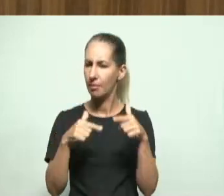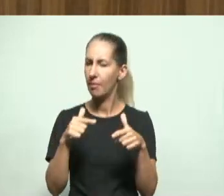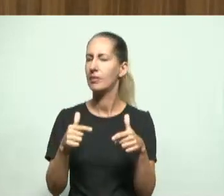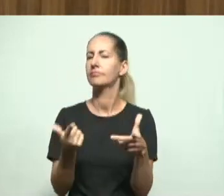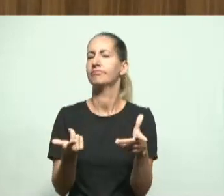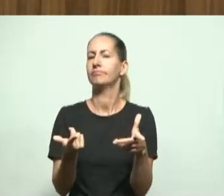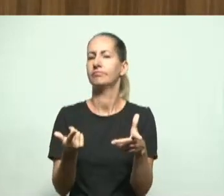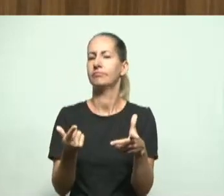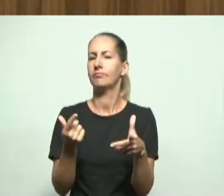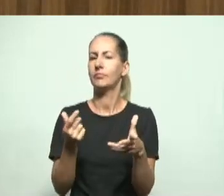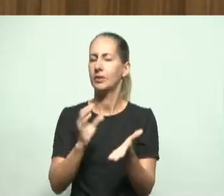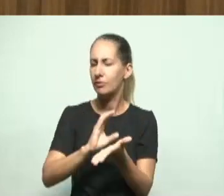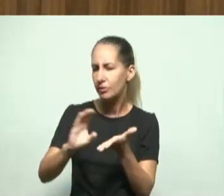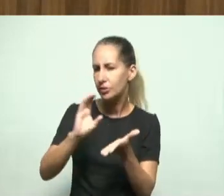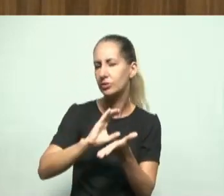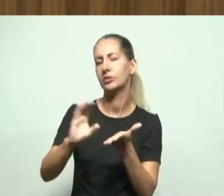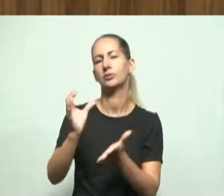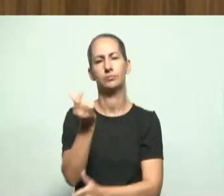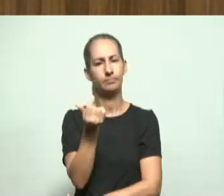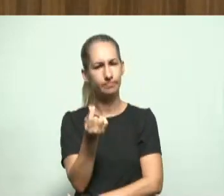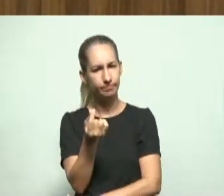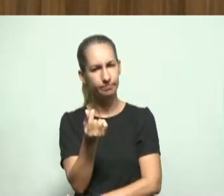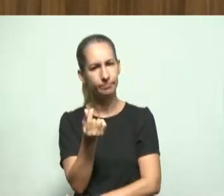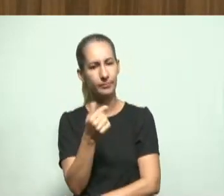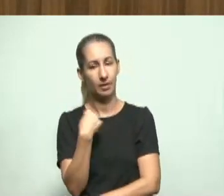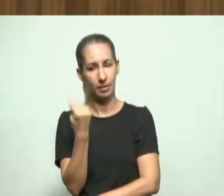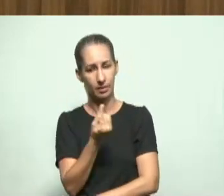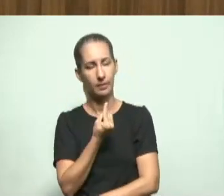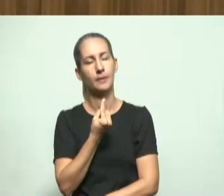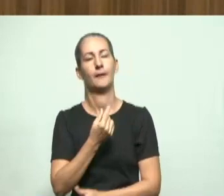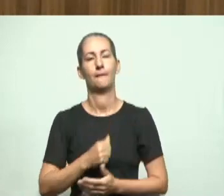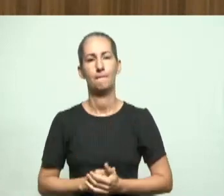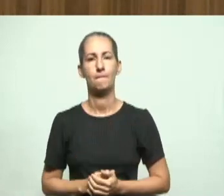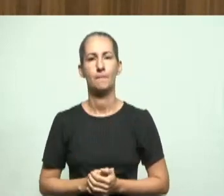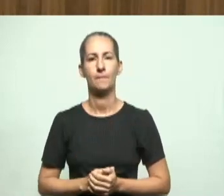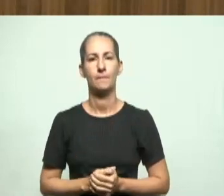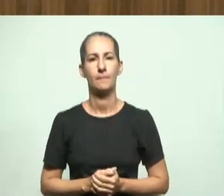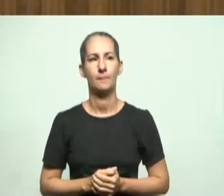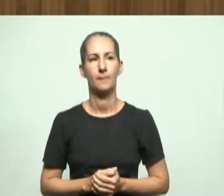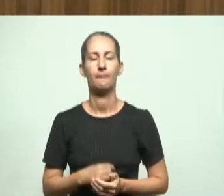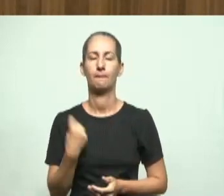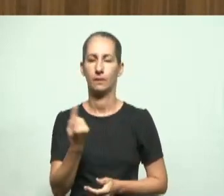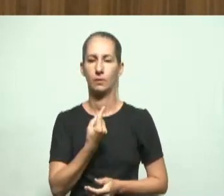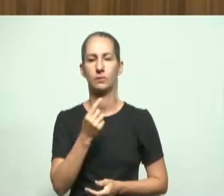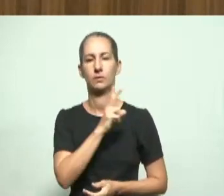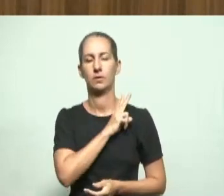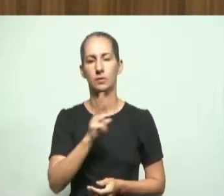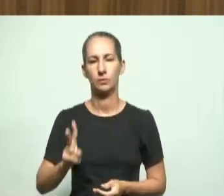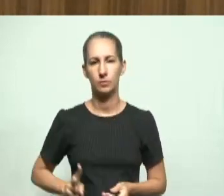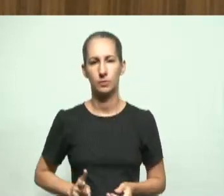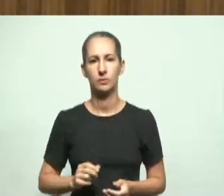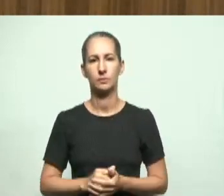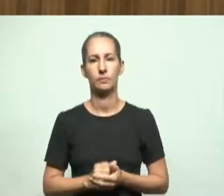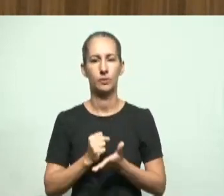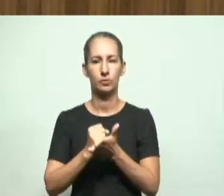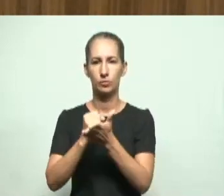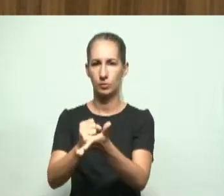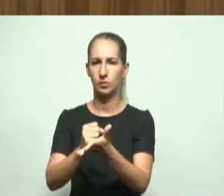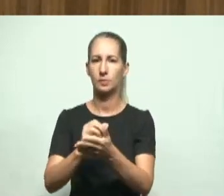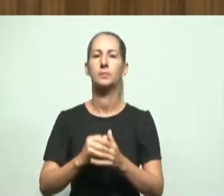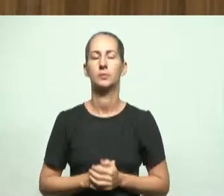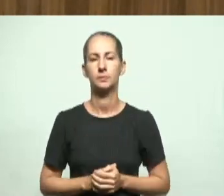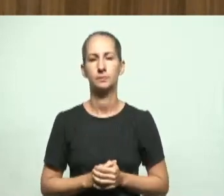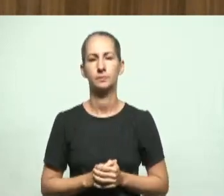investindo. Isso passou por essa casa. Por nós, vereadores aqui, onde ajudamos